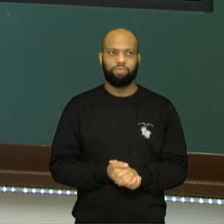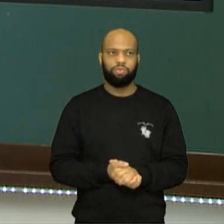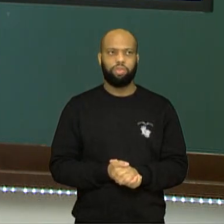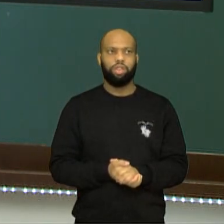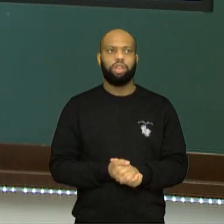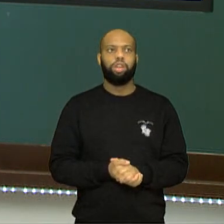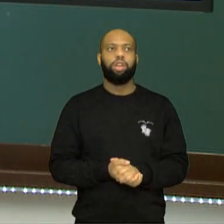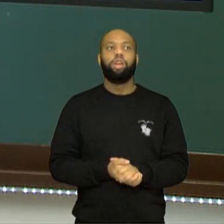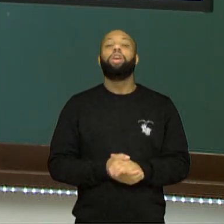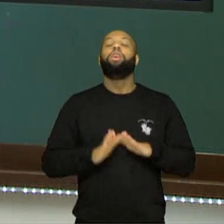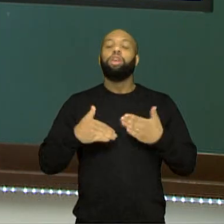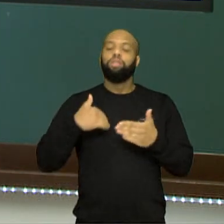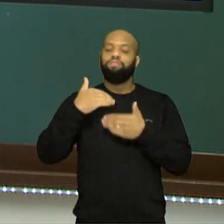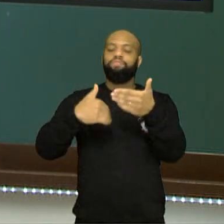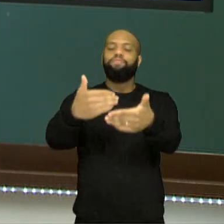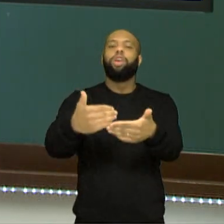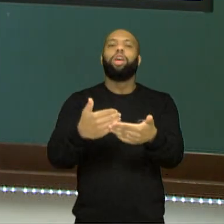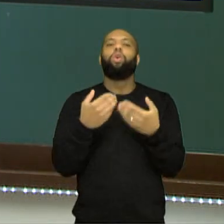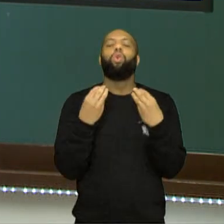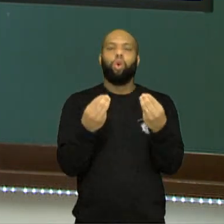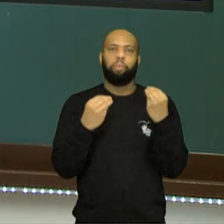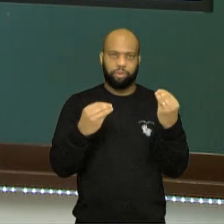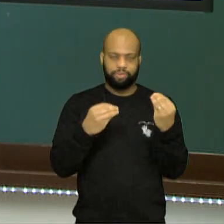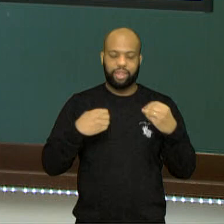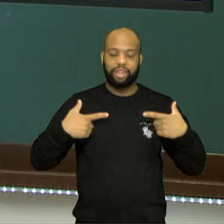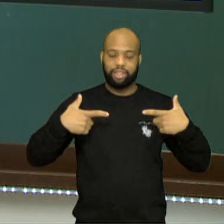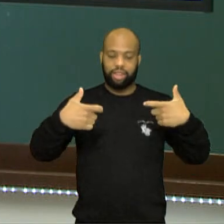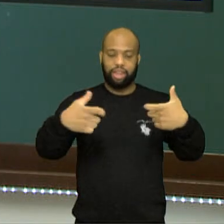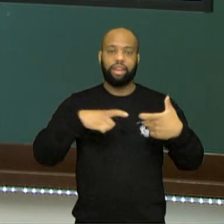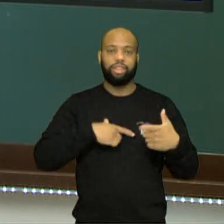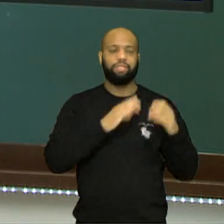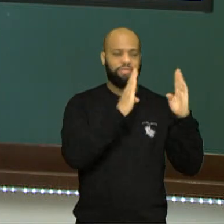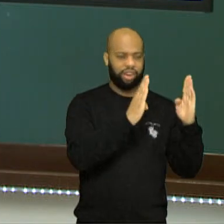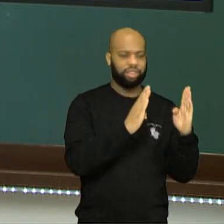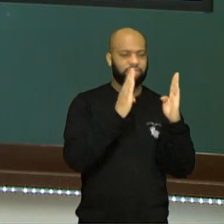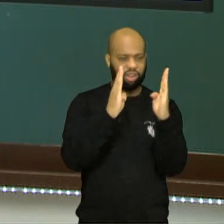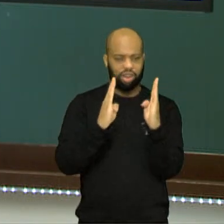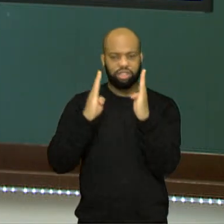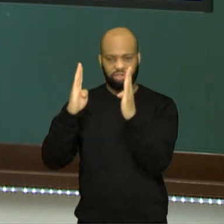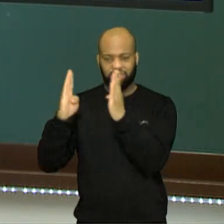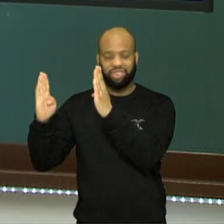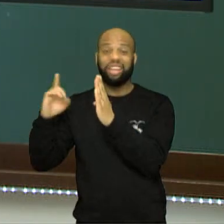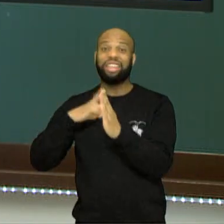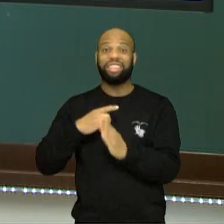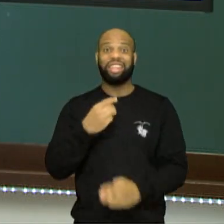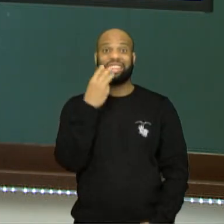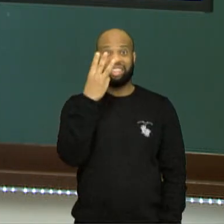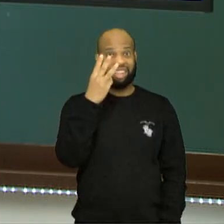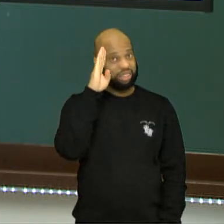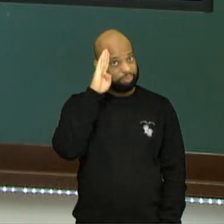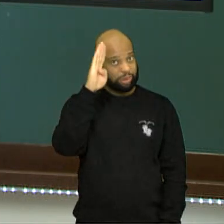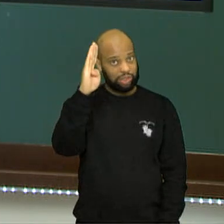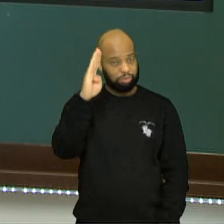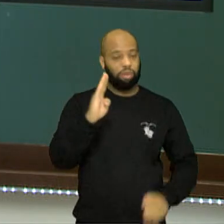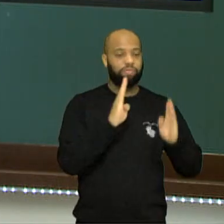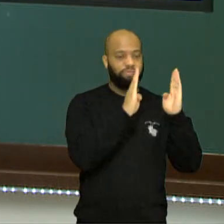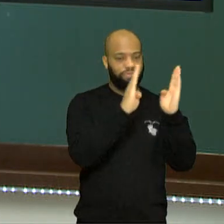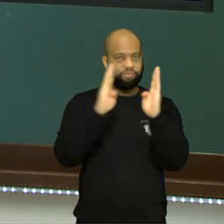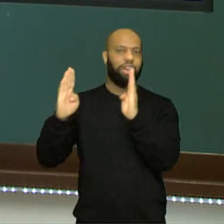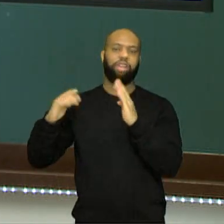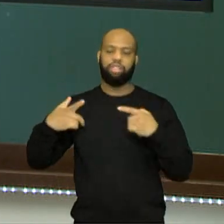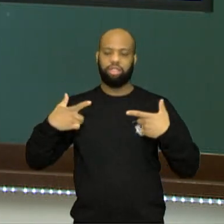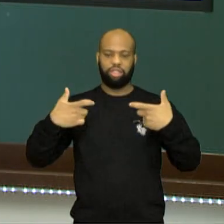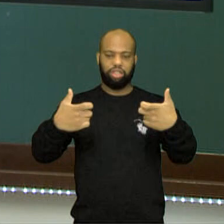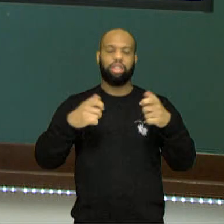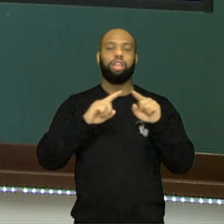E o desenrolar desta guerra que vai perdurar, a gente vai ter muitas fases. A gente tem 3 principais fases desta guerra,